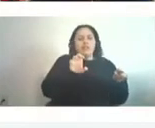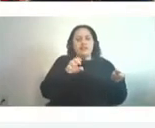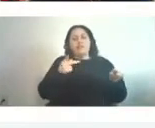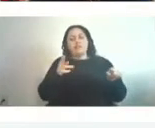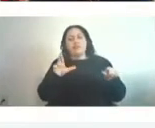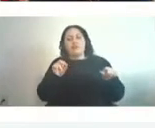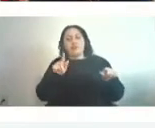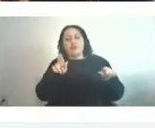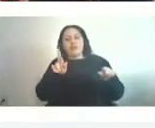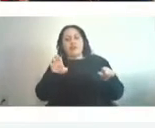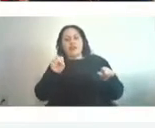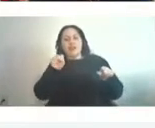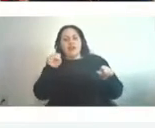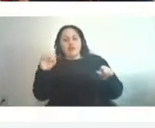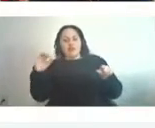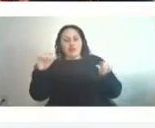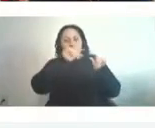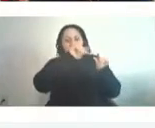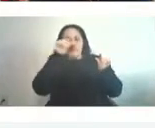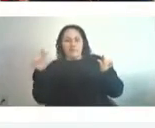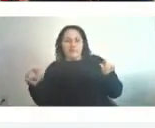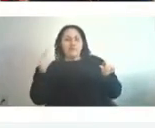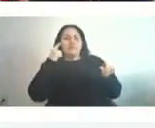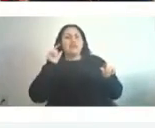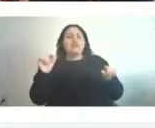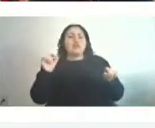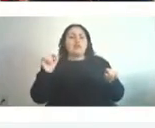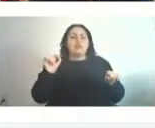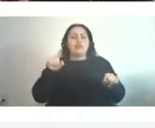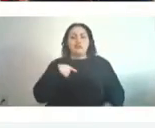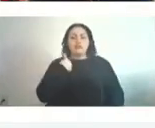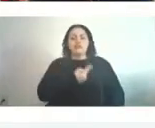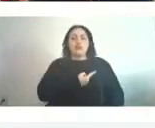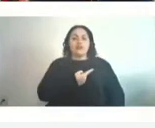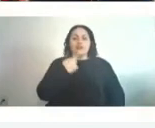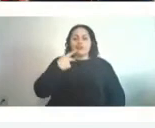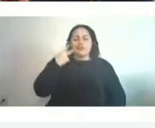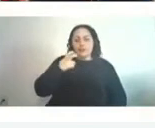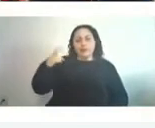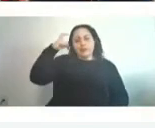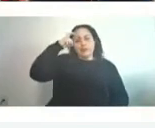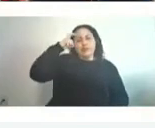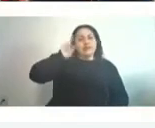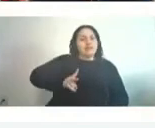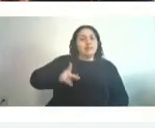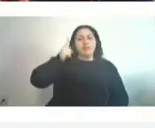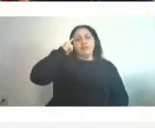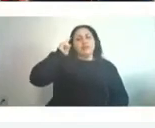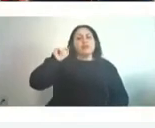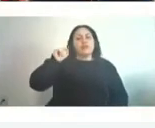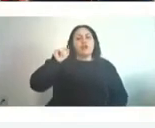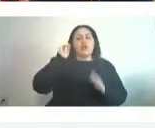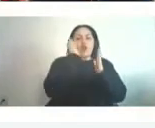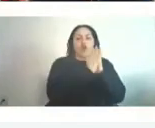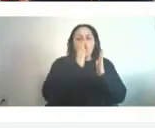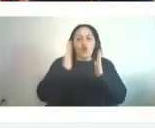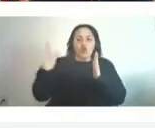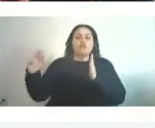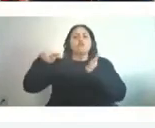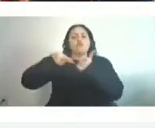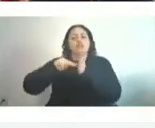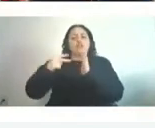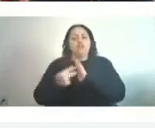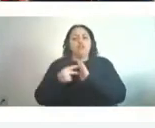positivo, positivista, sobre a nossa cultura, né? A ideia de que a ordem é a responsável pelo progresso, né?